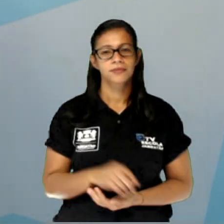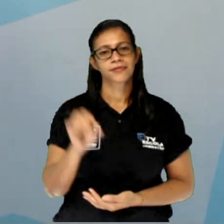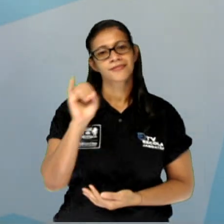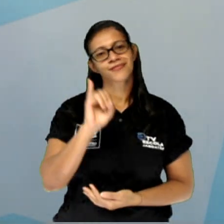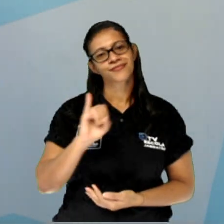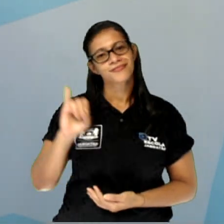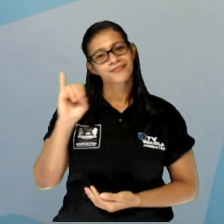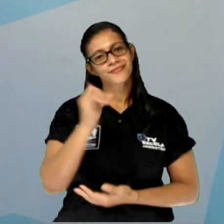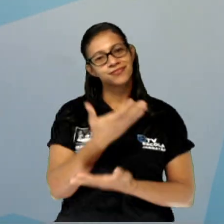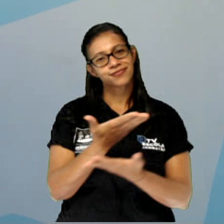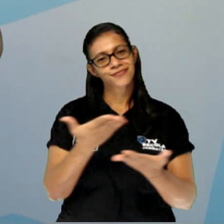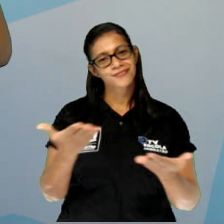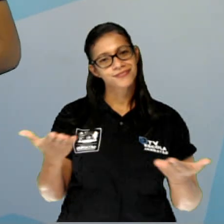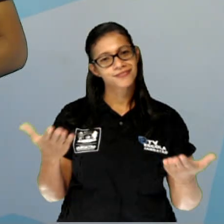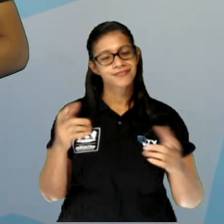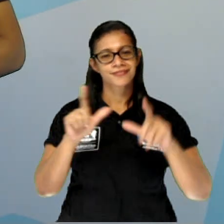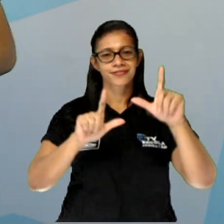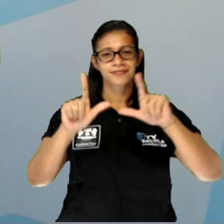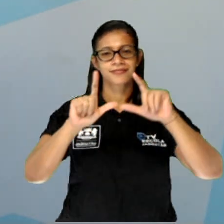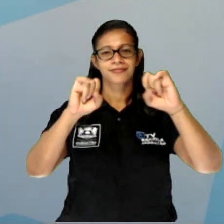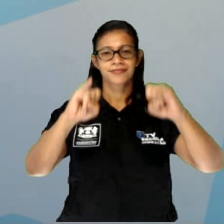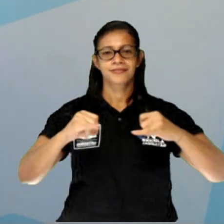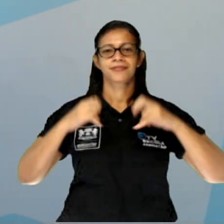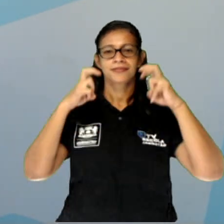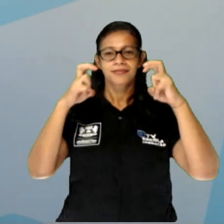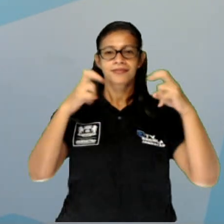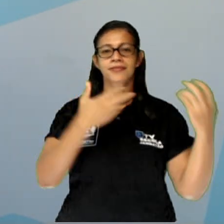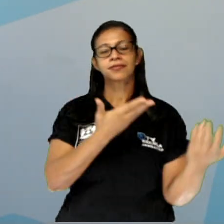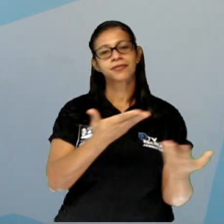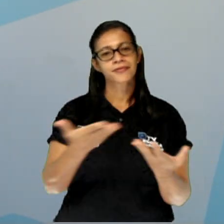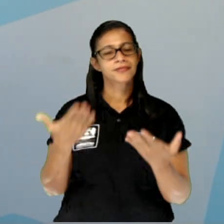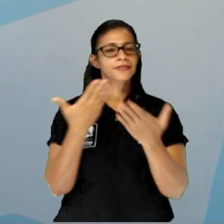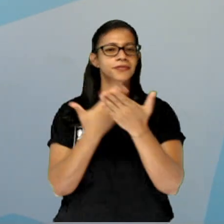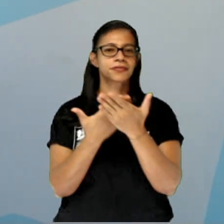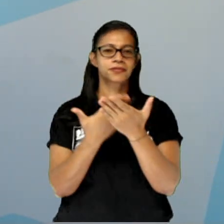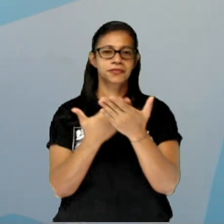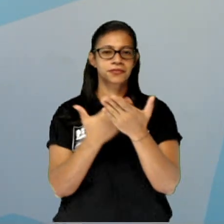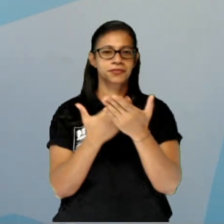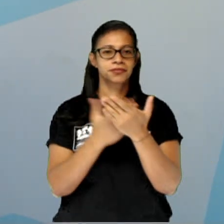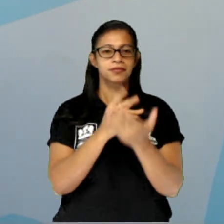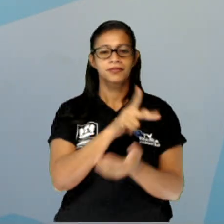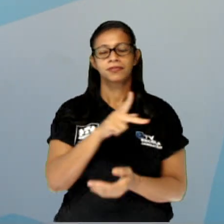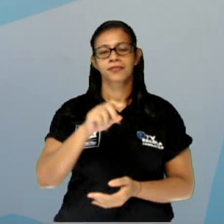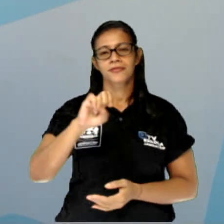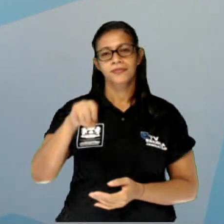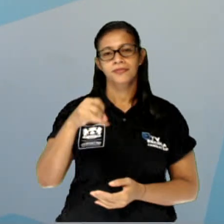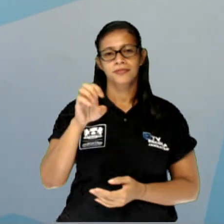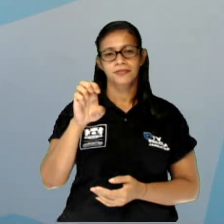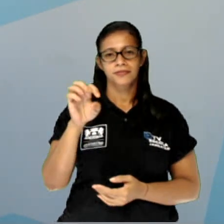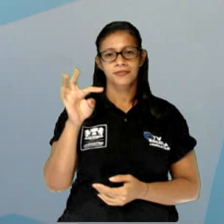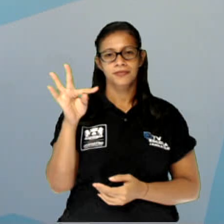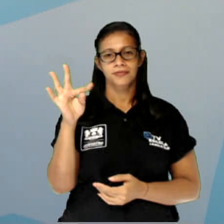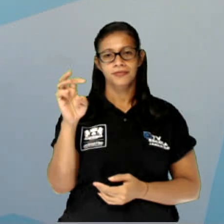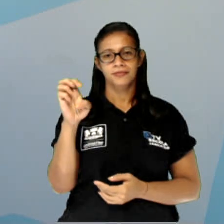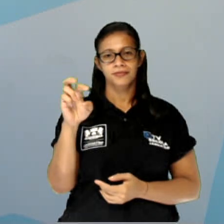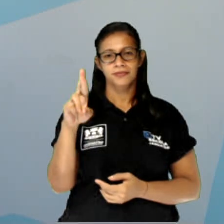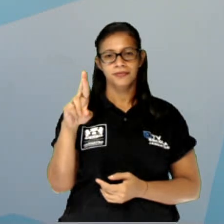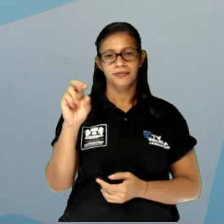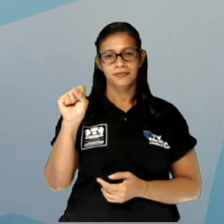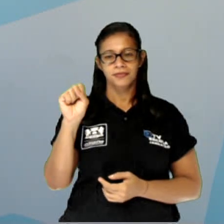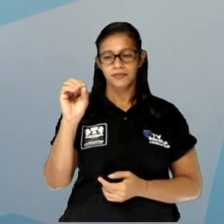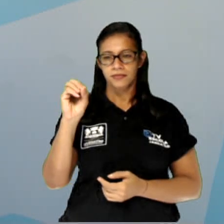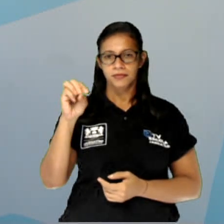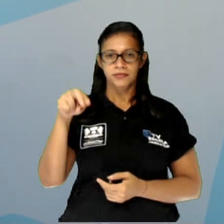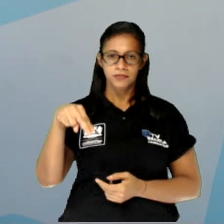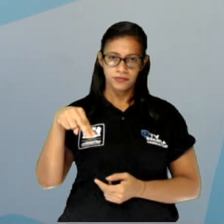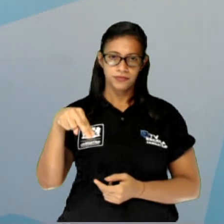Olá, alunos da TV Escola Jaboatão, sejam muito bem-vindos para mais uma aula. Eu sou Jefferson Oliveira e juntos nós vamos estudar a